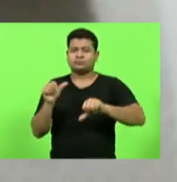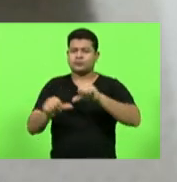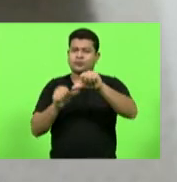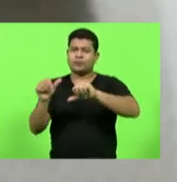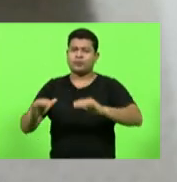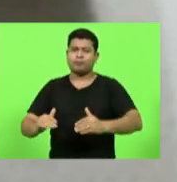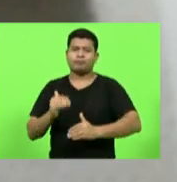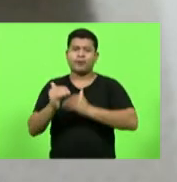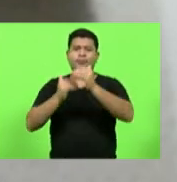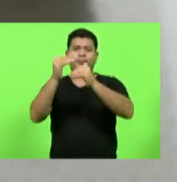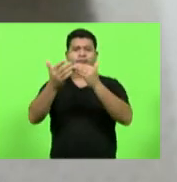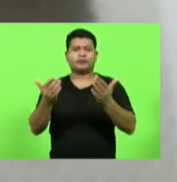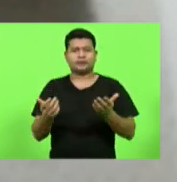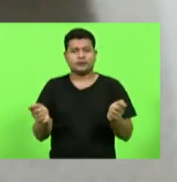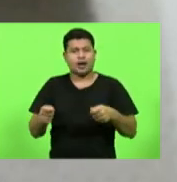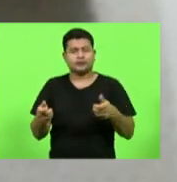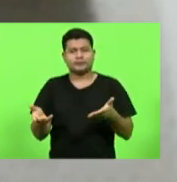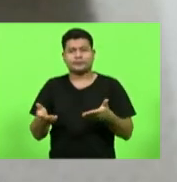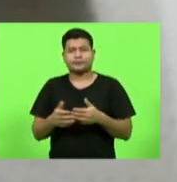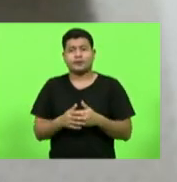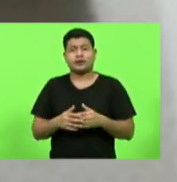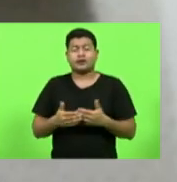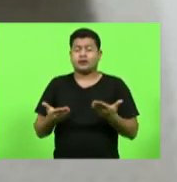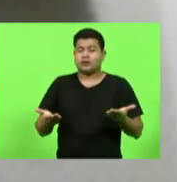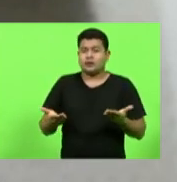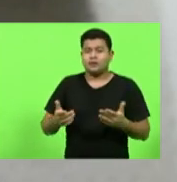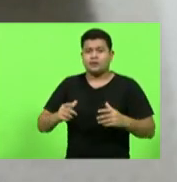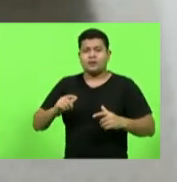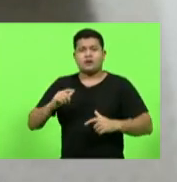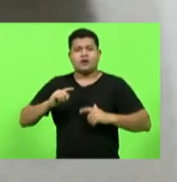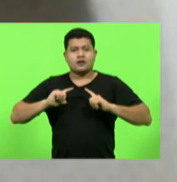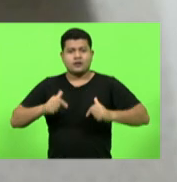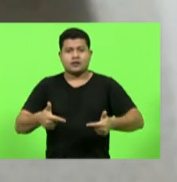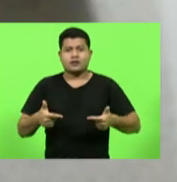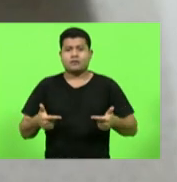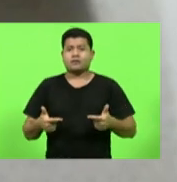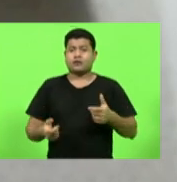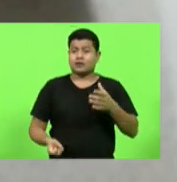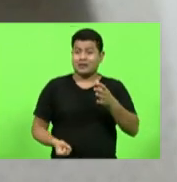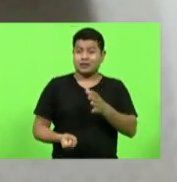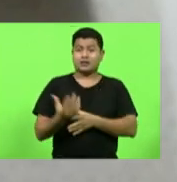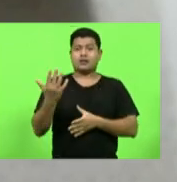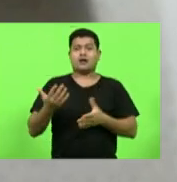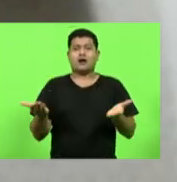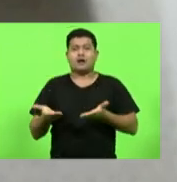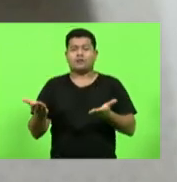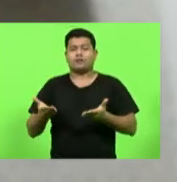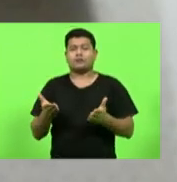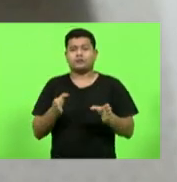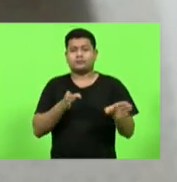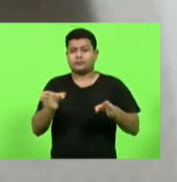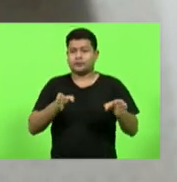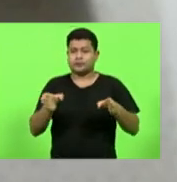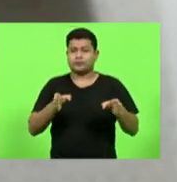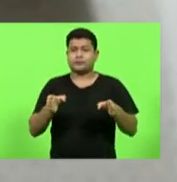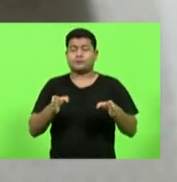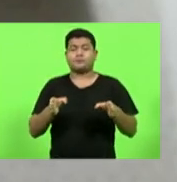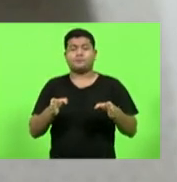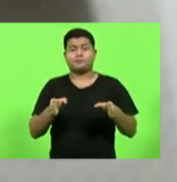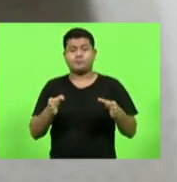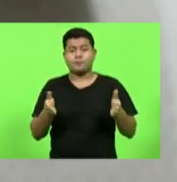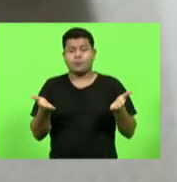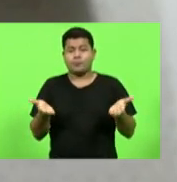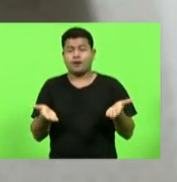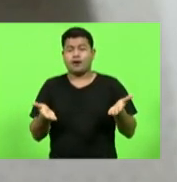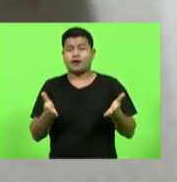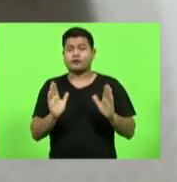qualquer iniciativa que surja nesse período do plano em diante, ou aquelas mesmas originárias que